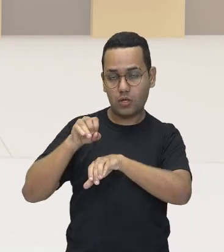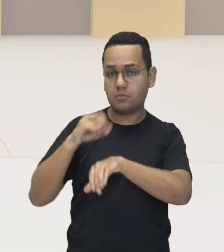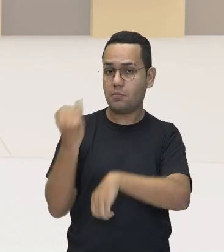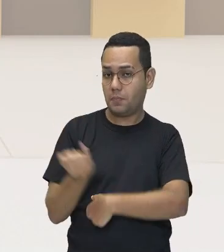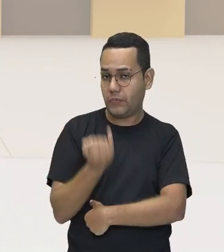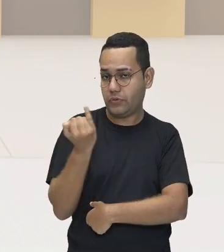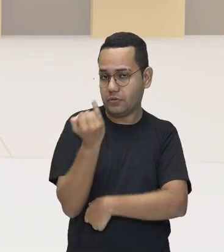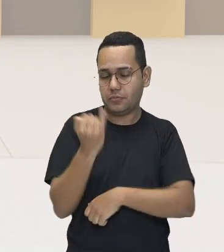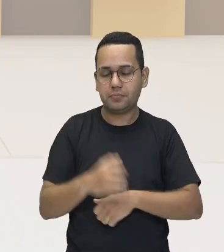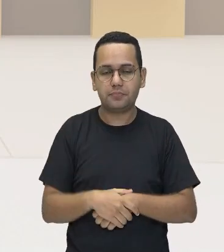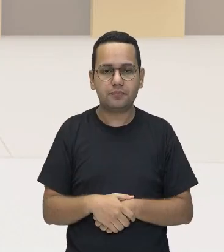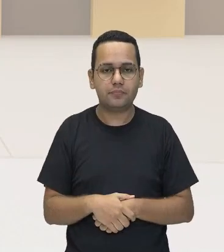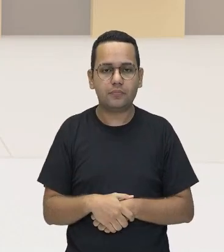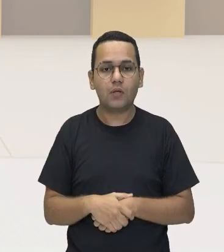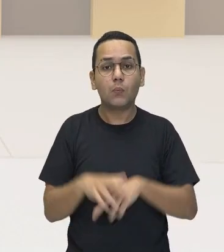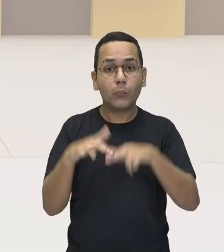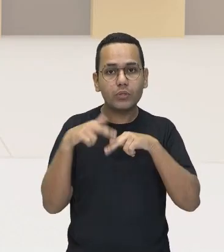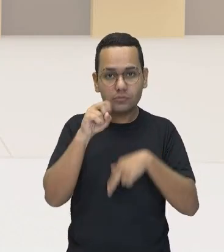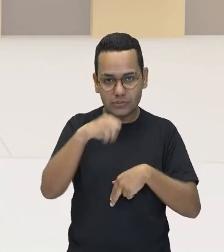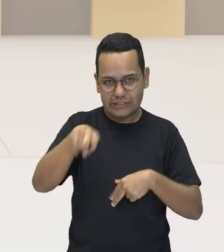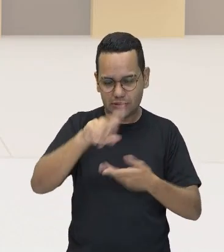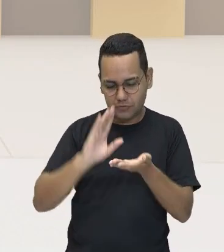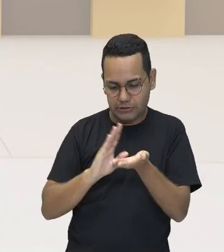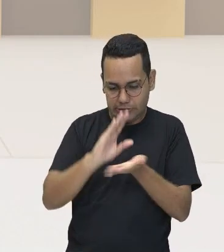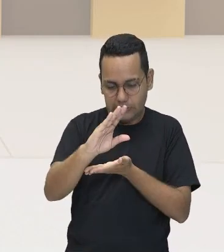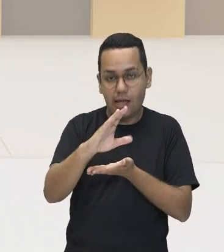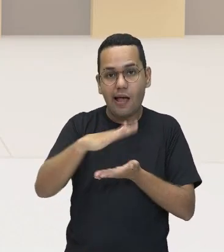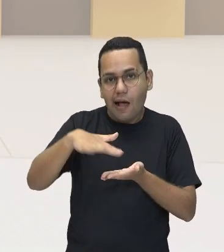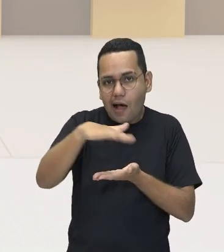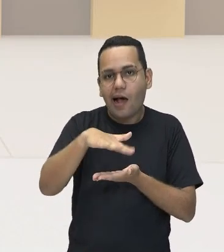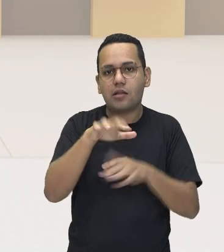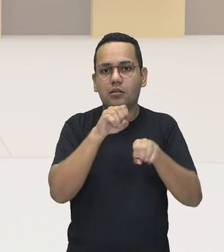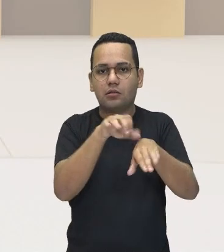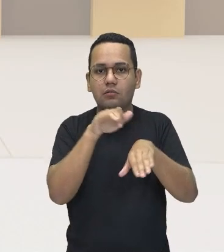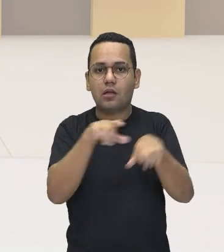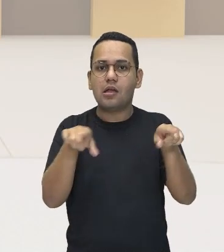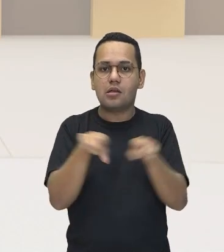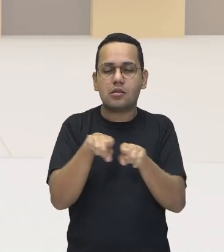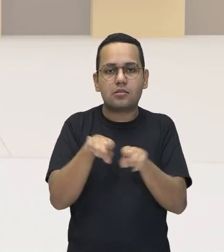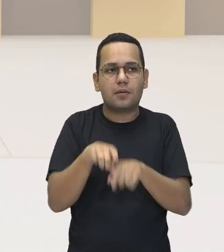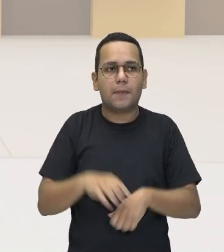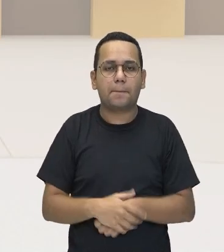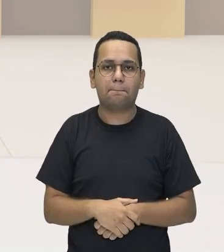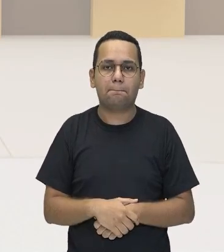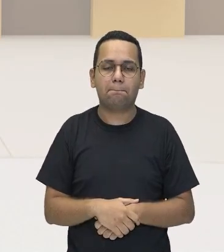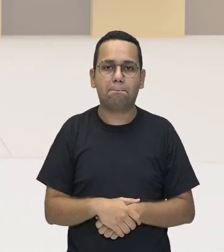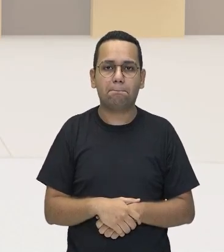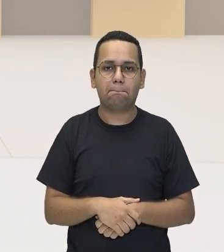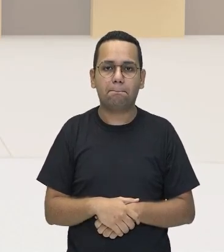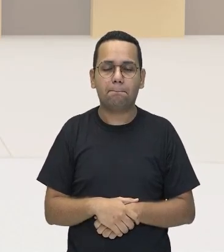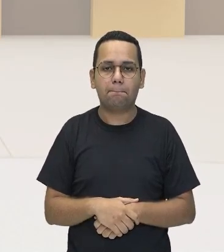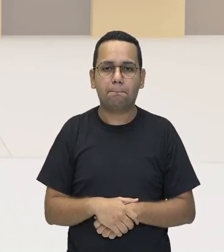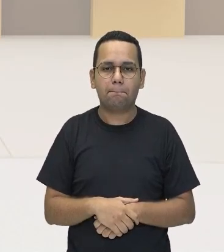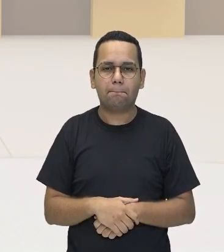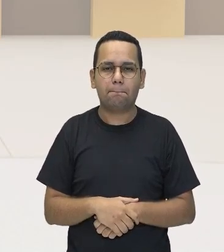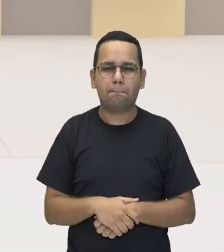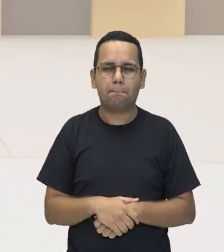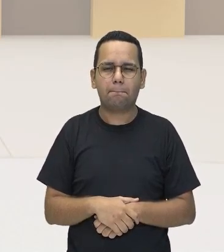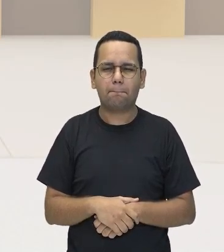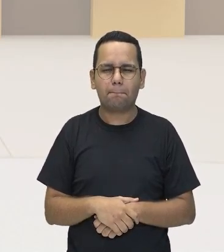nos programas de capacitação, né, e educação para fortalecer as habilidades e conhecimento das comunidades